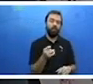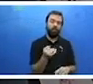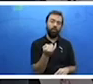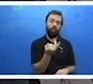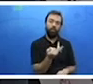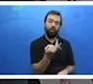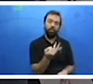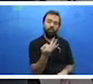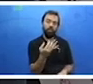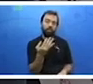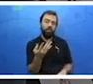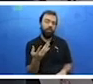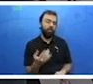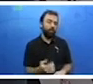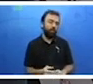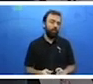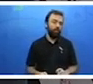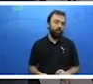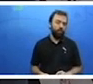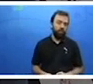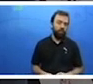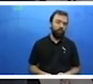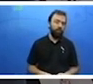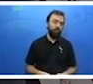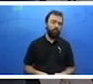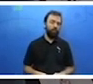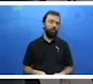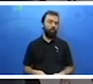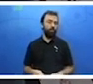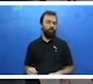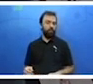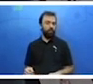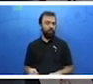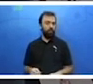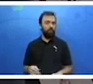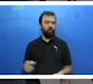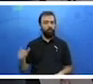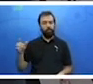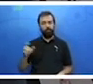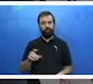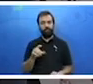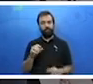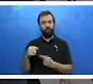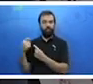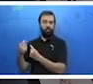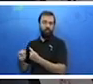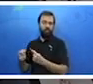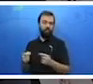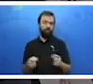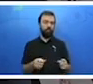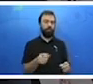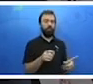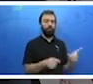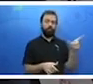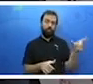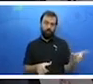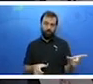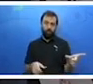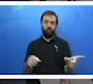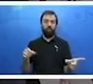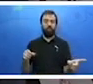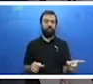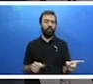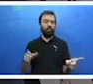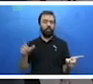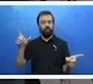nós estamos vendo fruta. Olha lá, a Júlia escolheu banana, uma banana. Do João Pedro vai para o gráfico